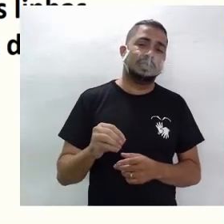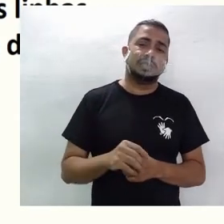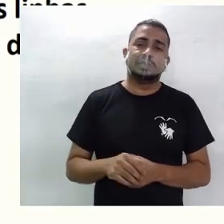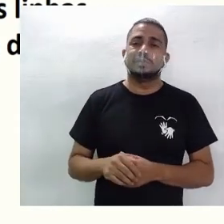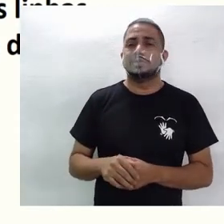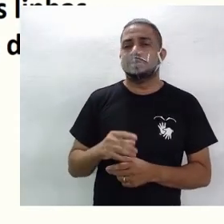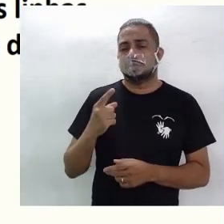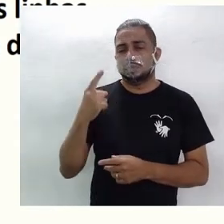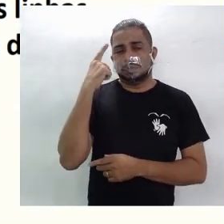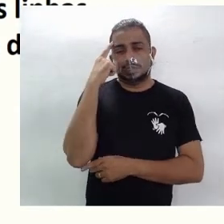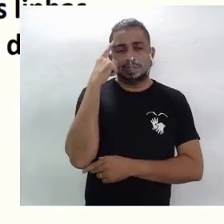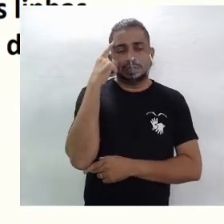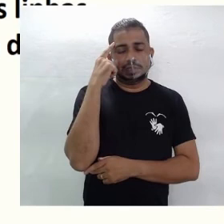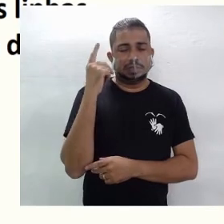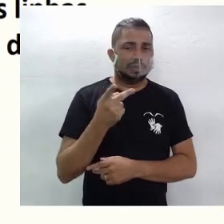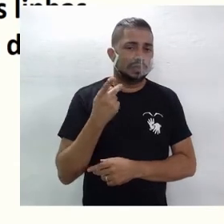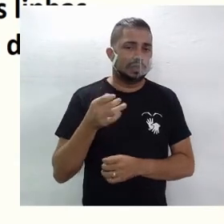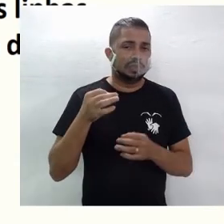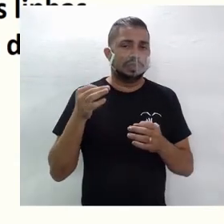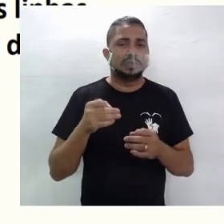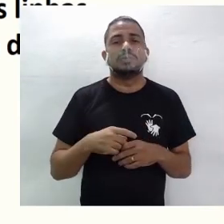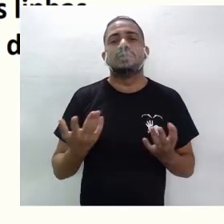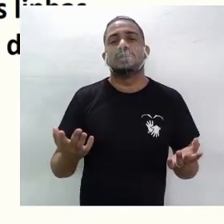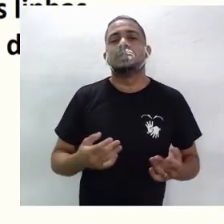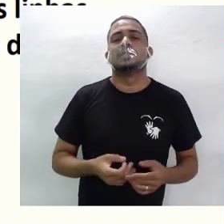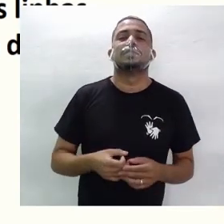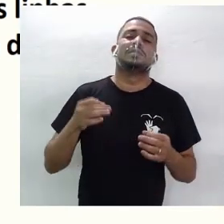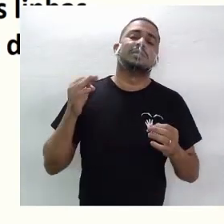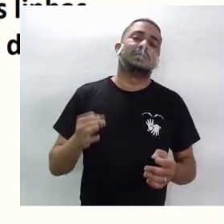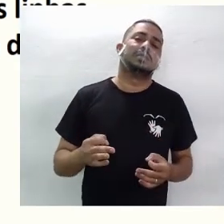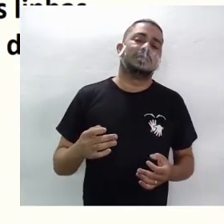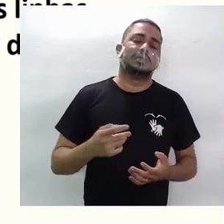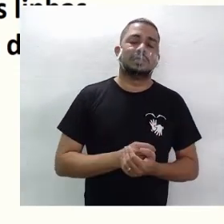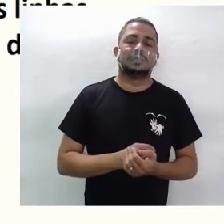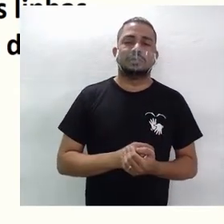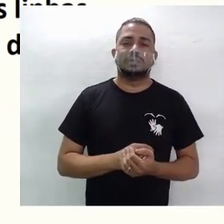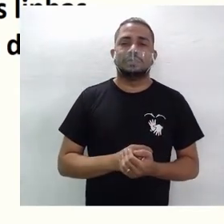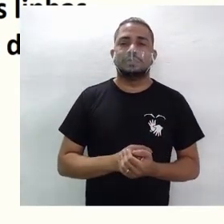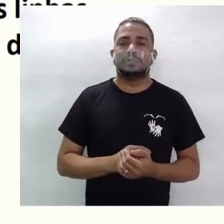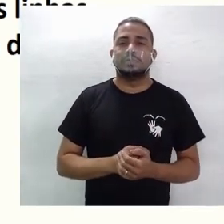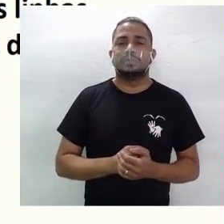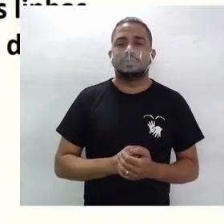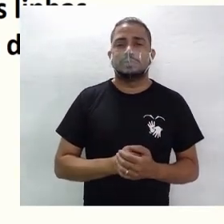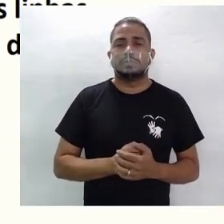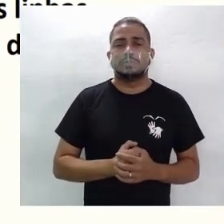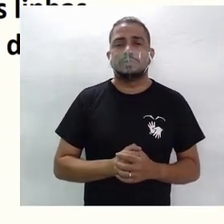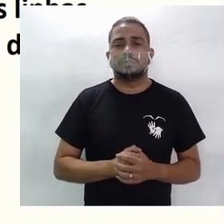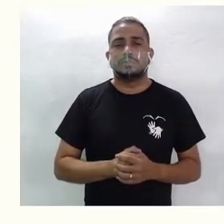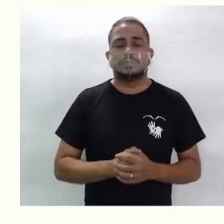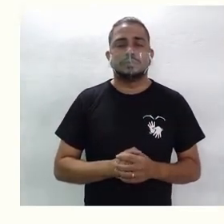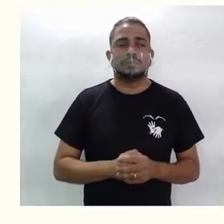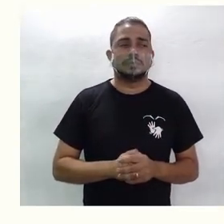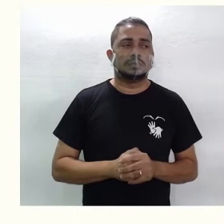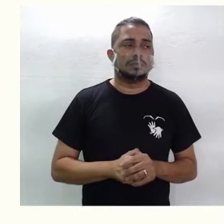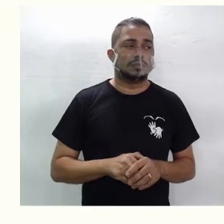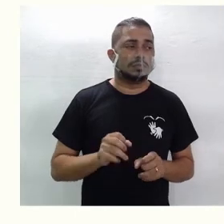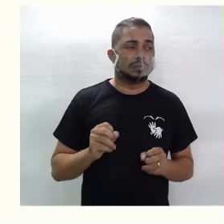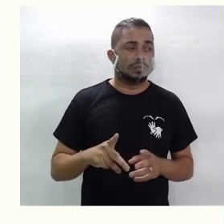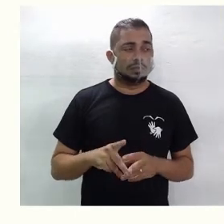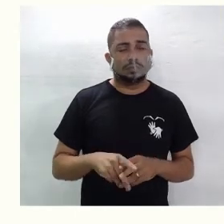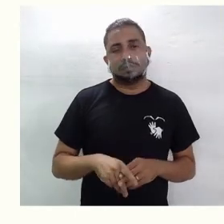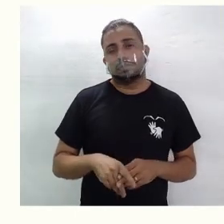Você pensa e diz se tá, qual das questões aí, qual das alternativas estão corretas. A